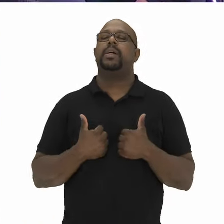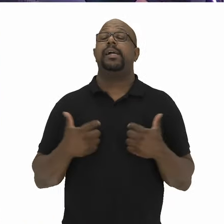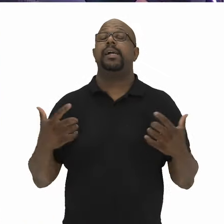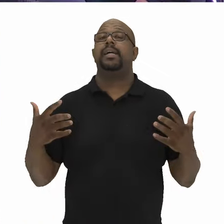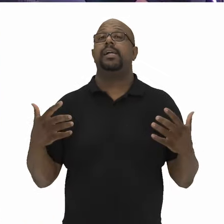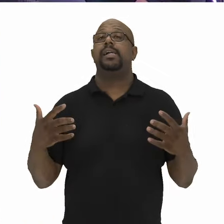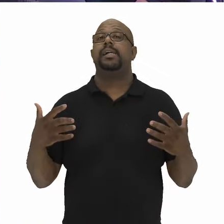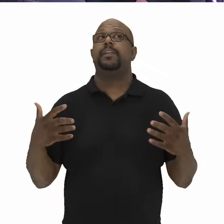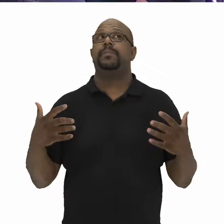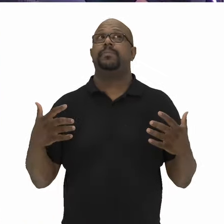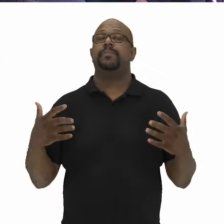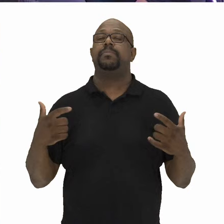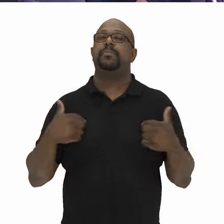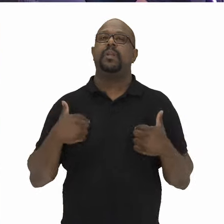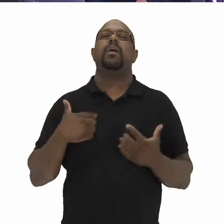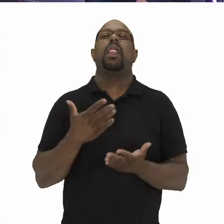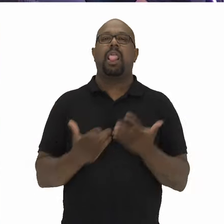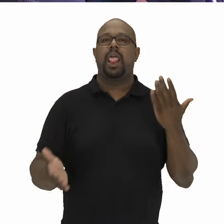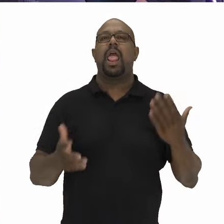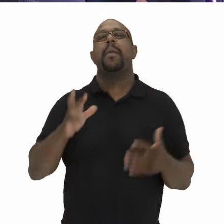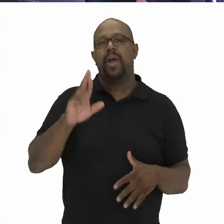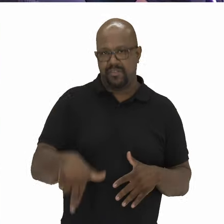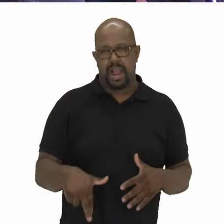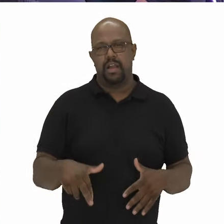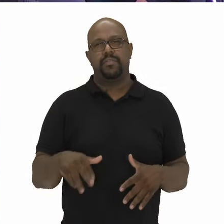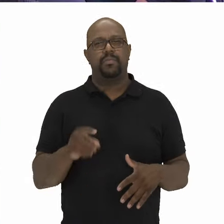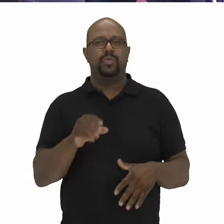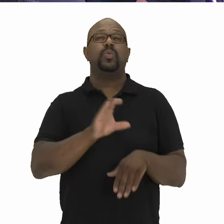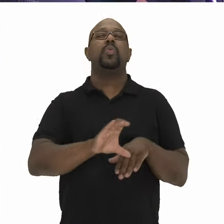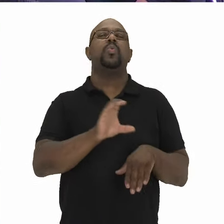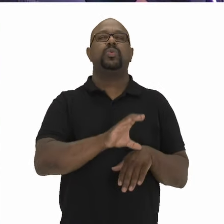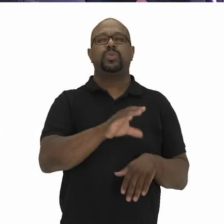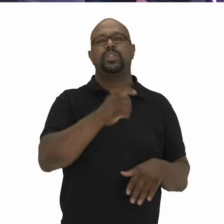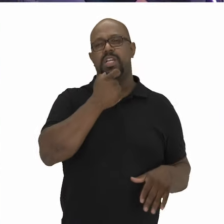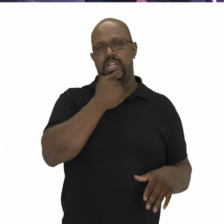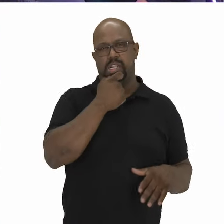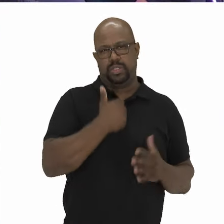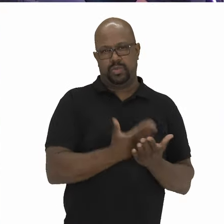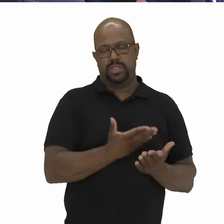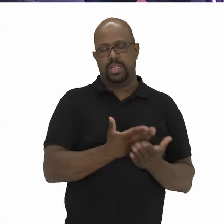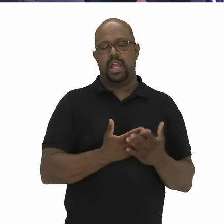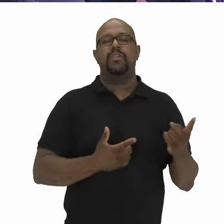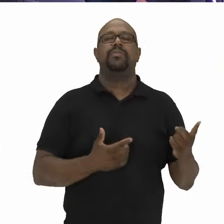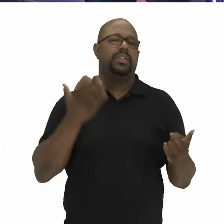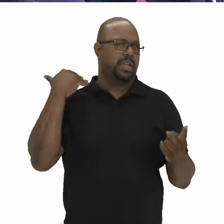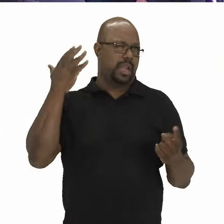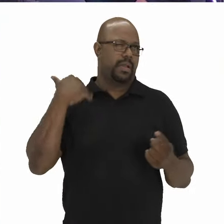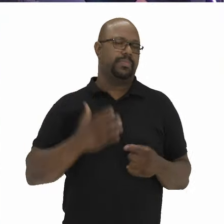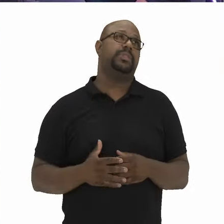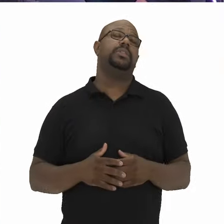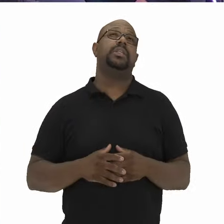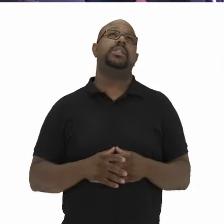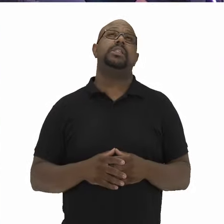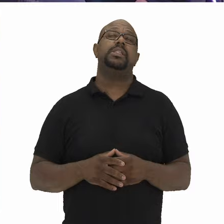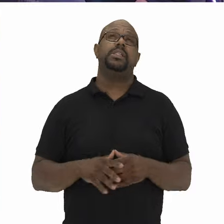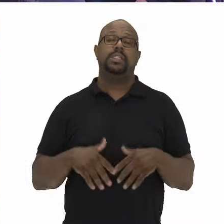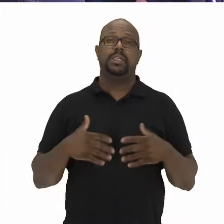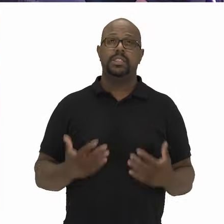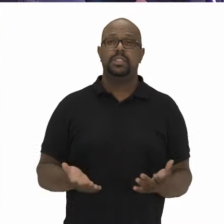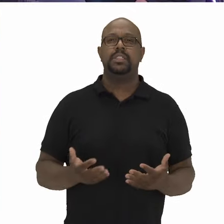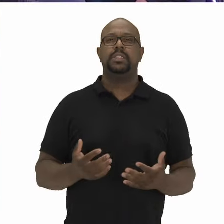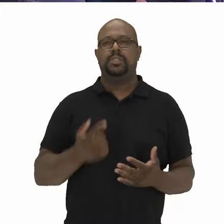eu Ah repetia também muitas vezes num curso de inglês que eu fazia na na época